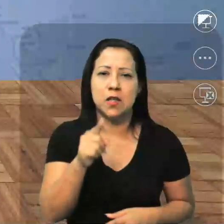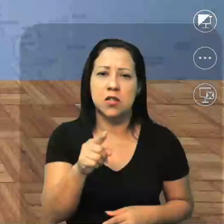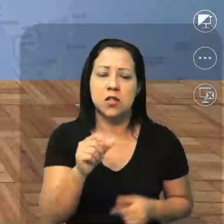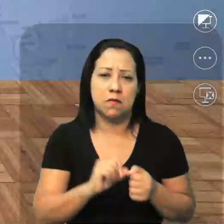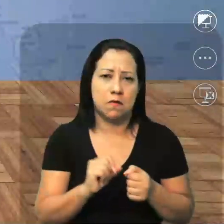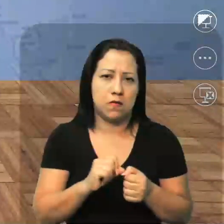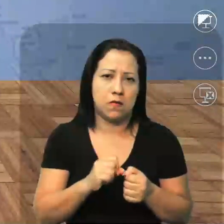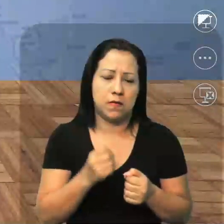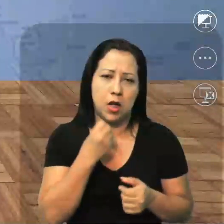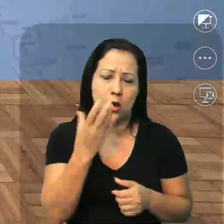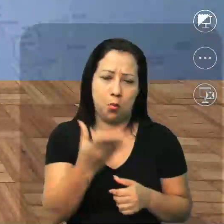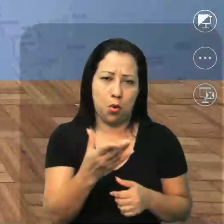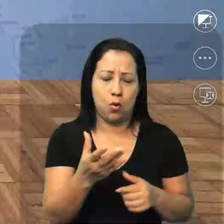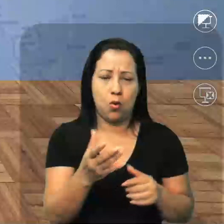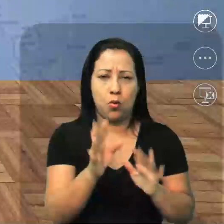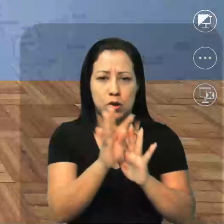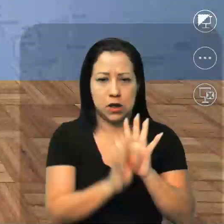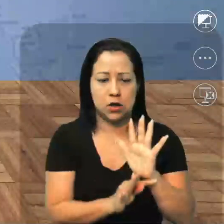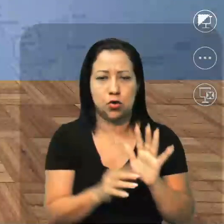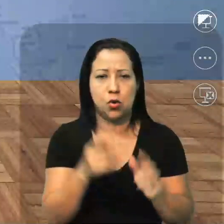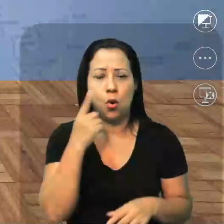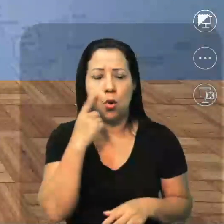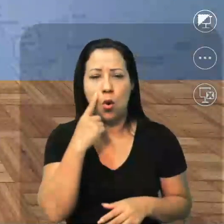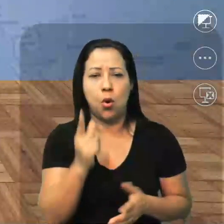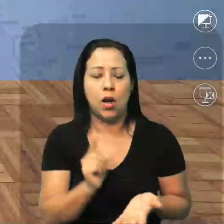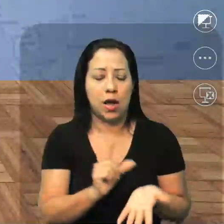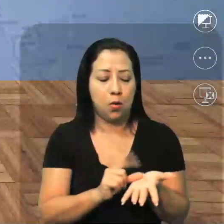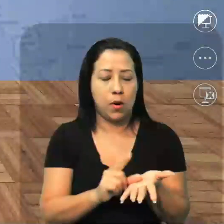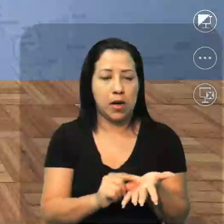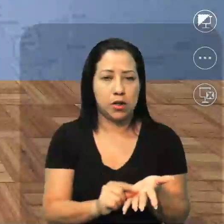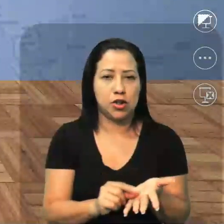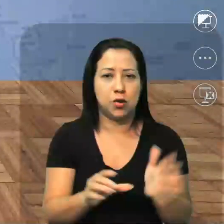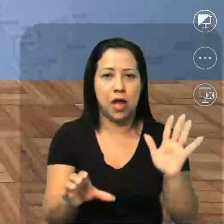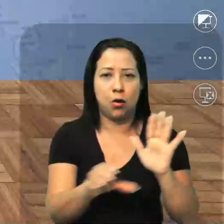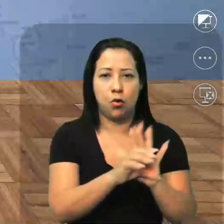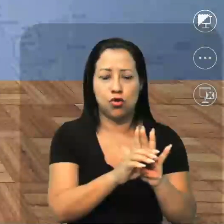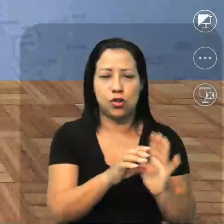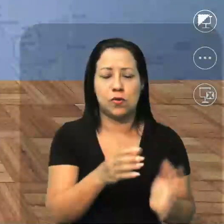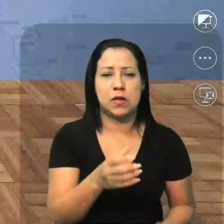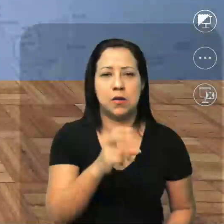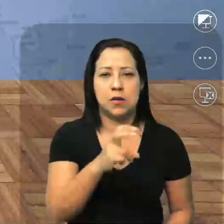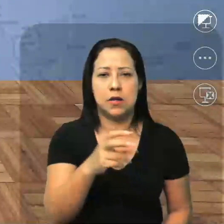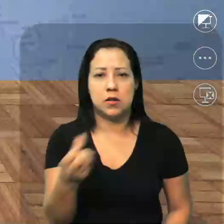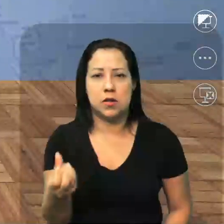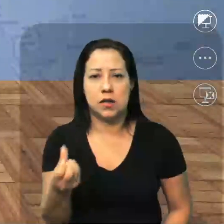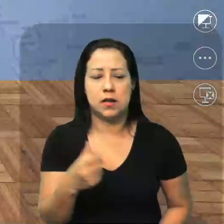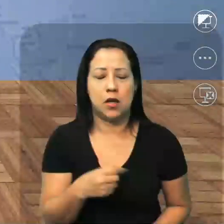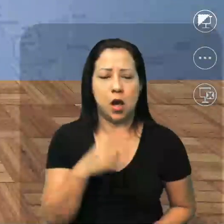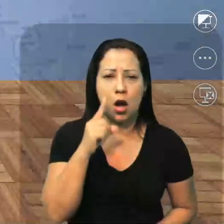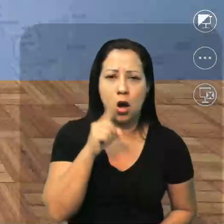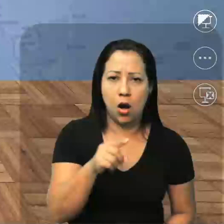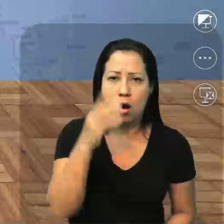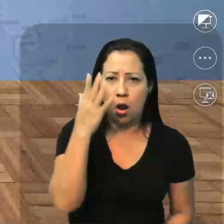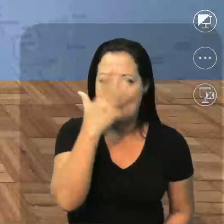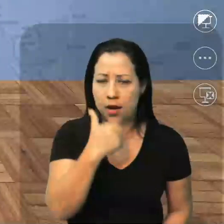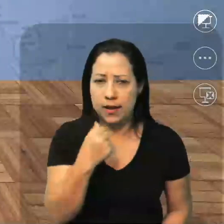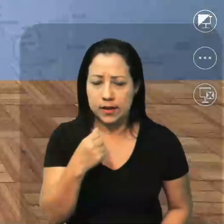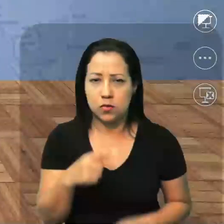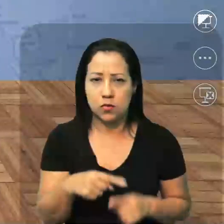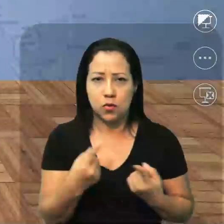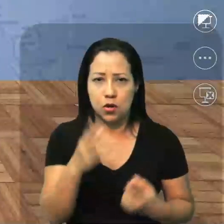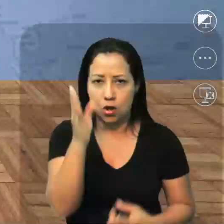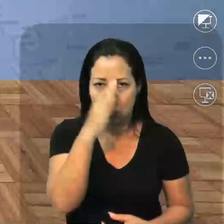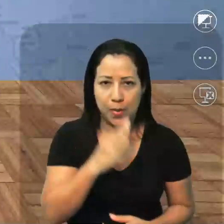texto, olha o artigo 5 e o artigo 6 da Constituição. Como ela é linda, eu estou falando do Brasil. Agora, olha